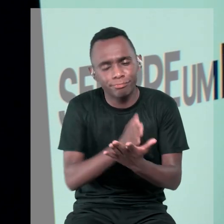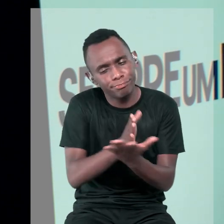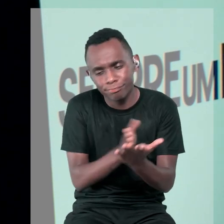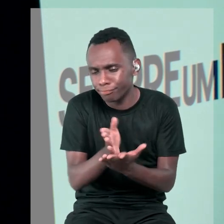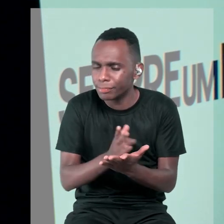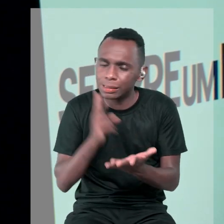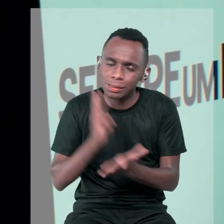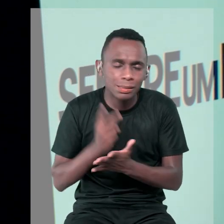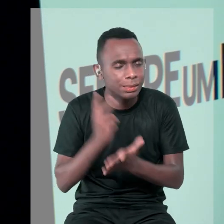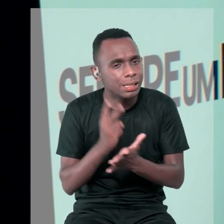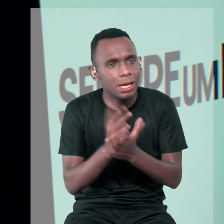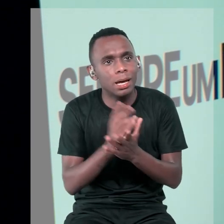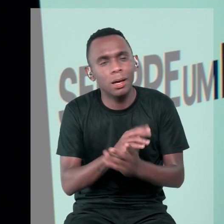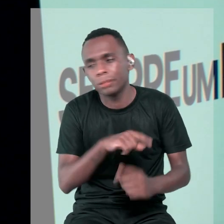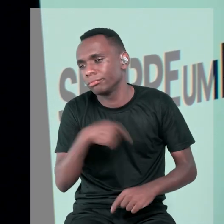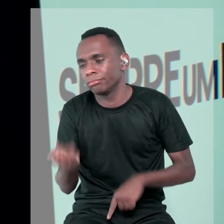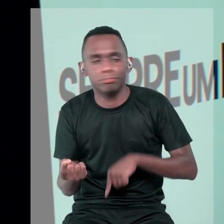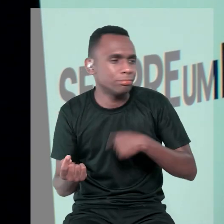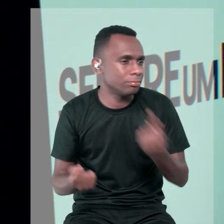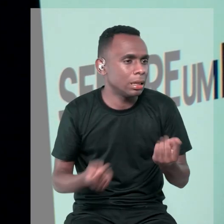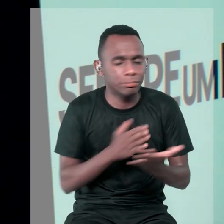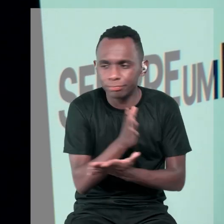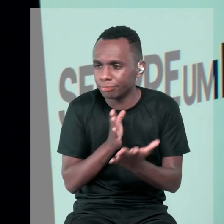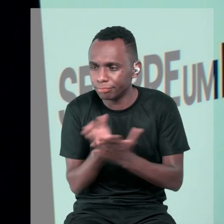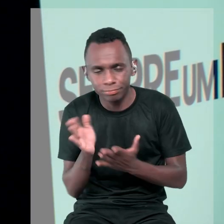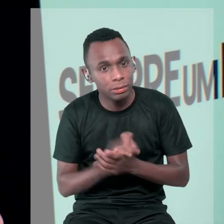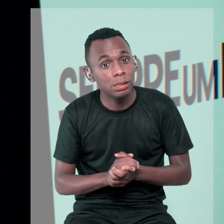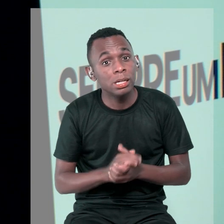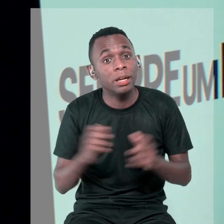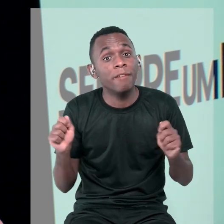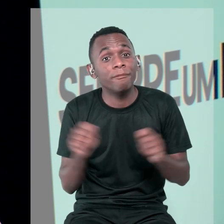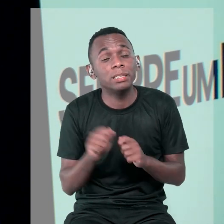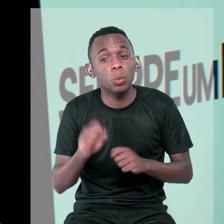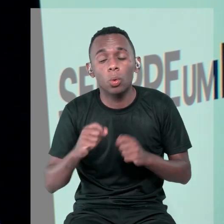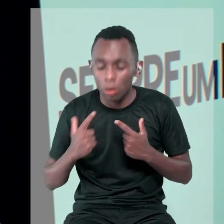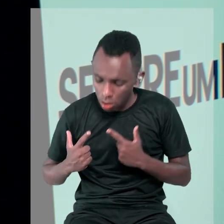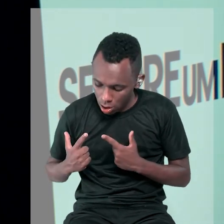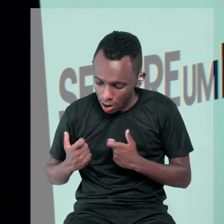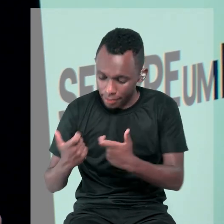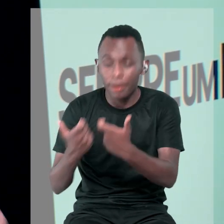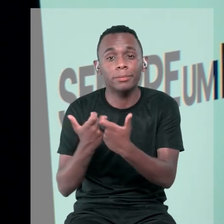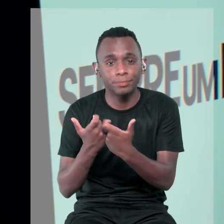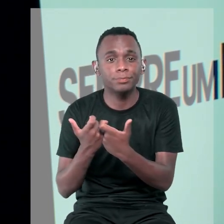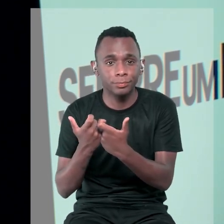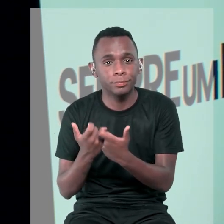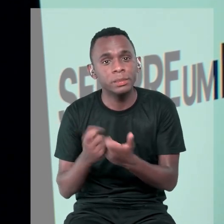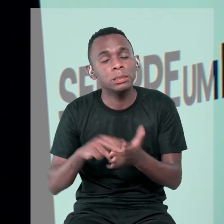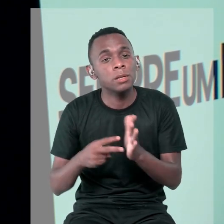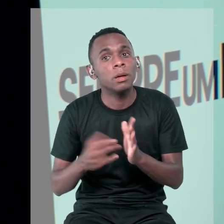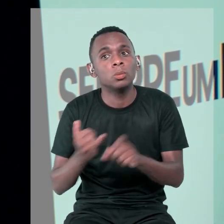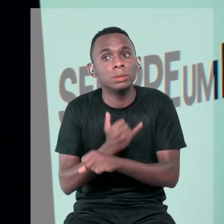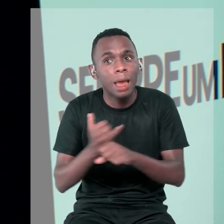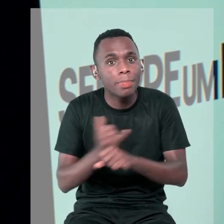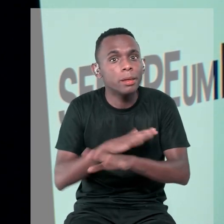né? Iam para lá, iam para cá, né? E eles faziam com que a guerra, né, fosse um negócio antes de